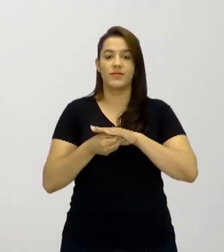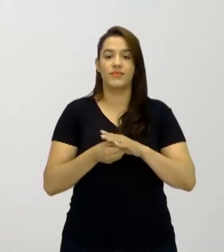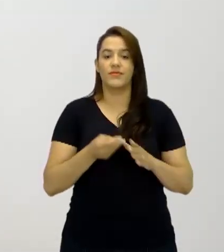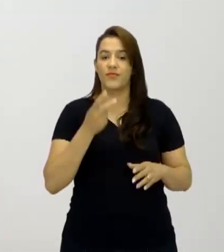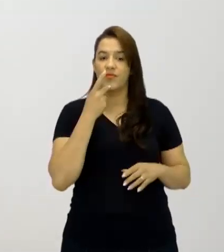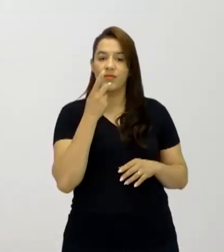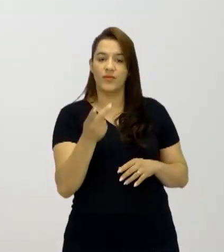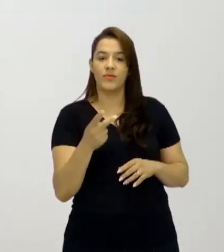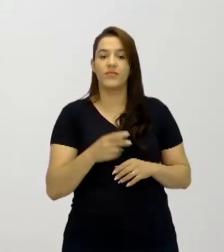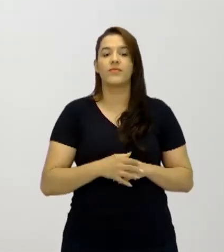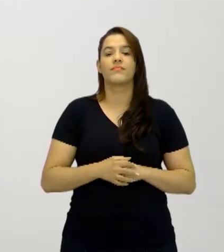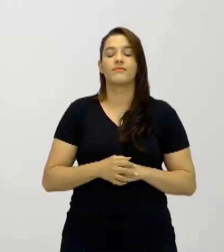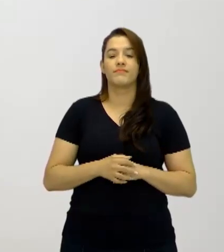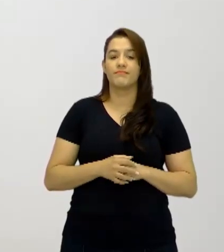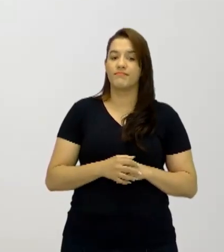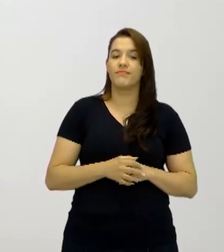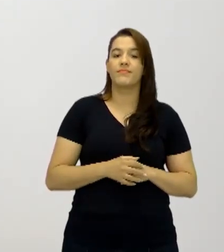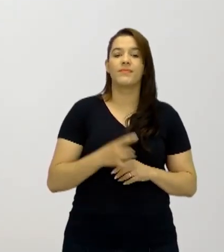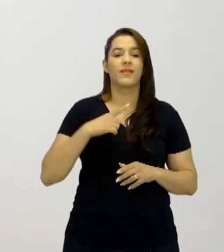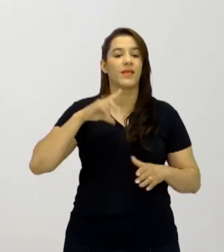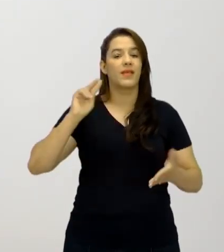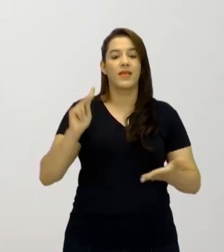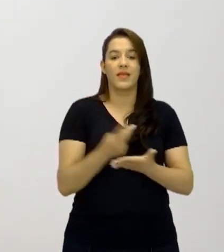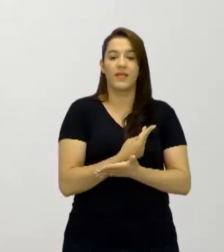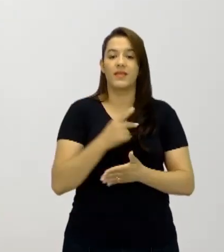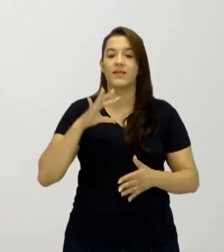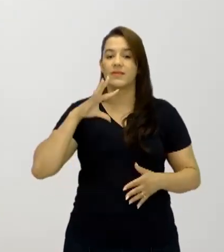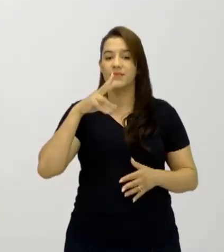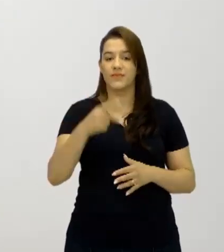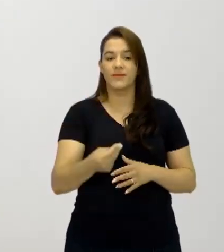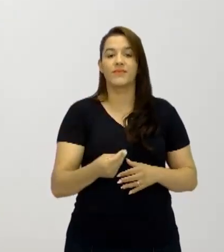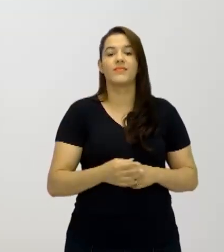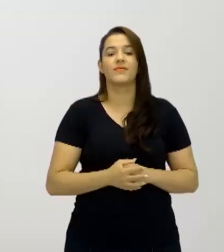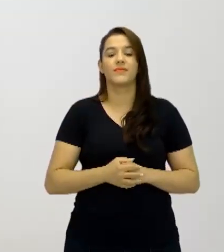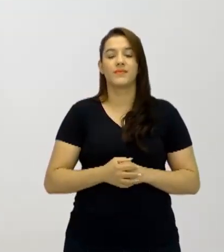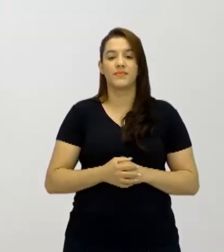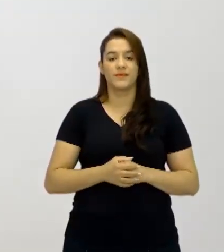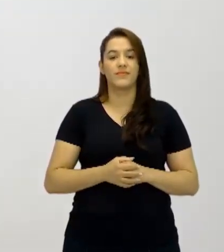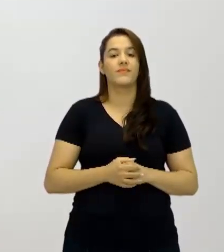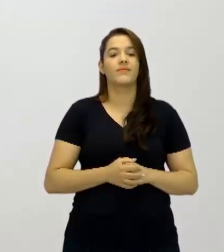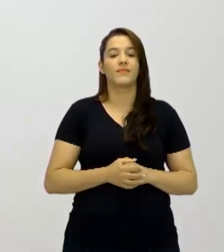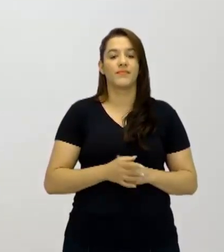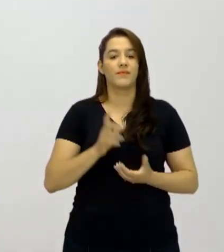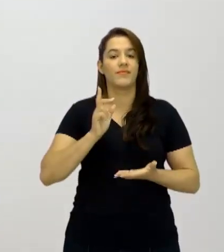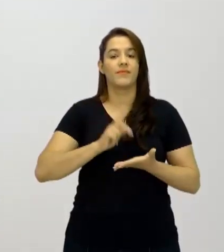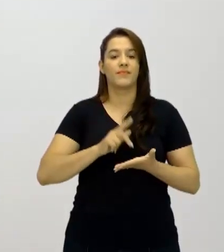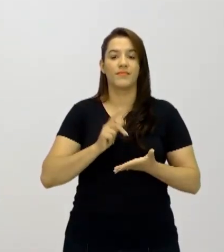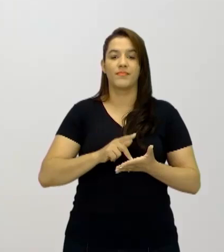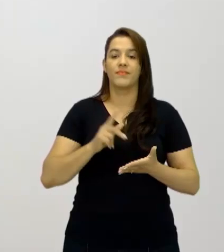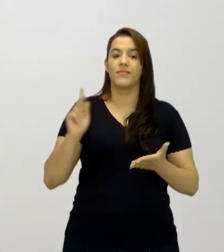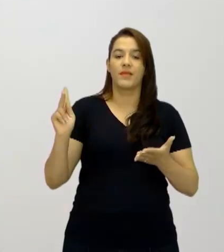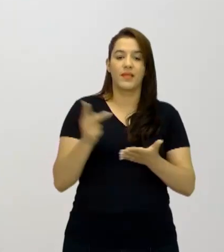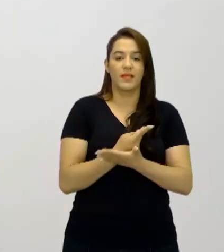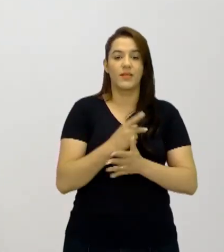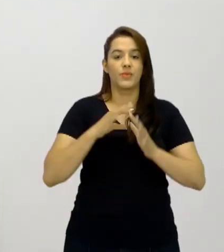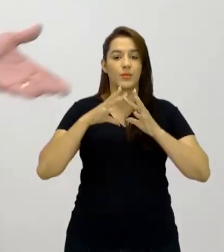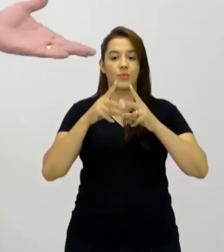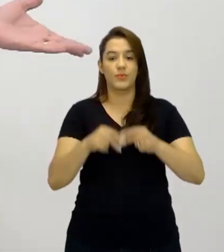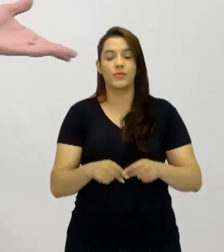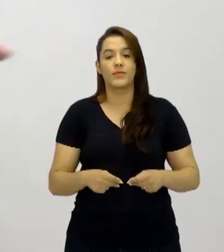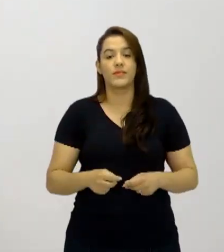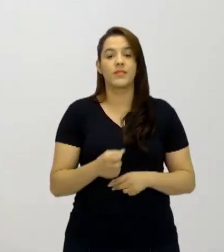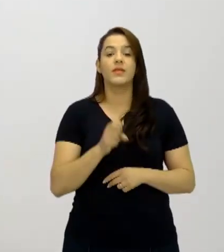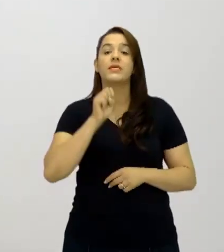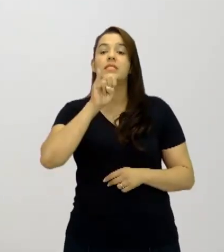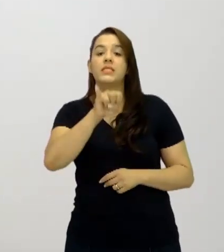assim, nossa, professor, errei todas, não é? Está fazendo assim, errei todas, puxa vida. Mas se não